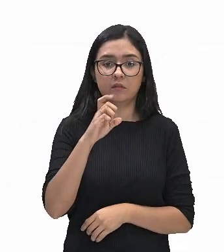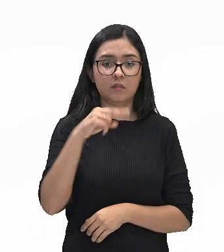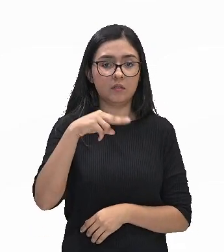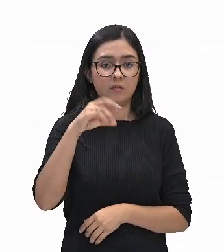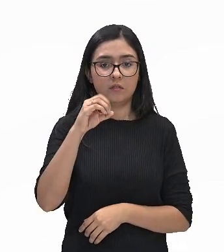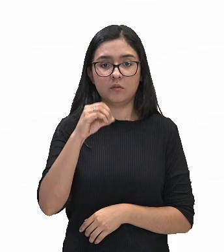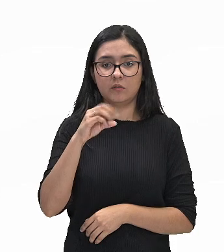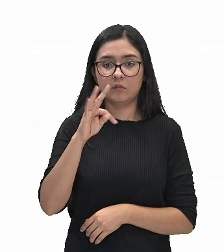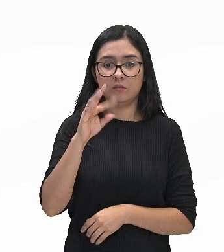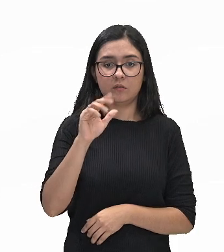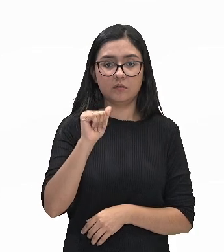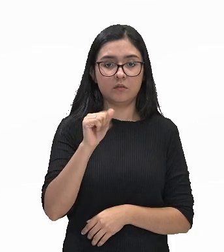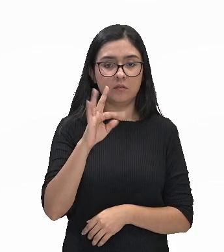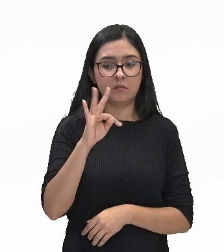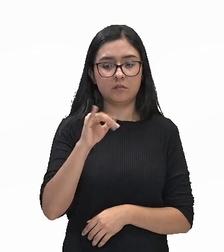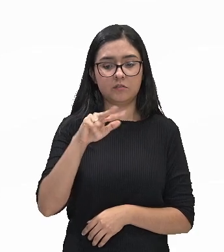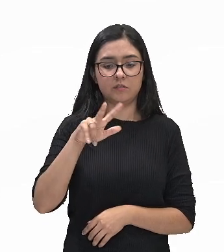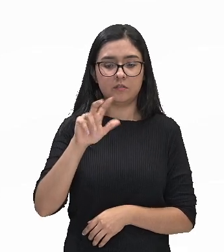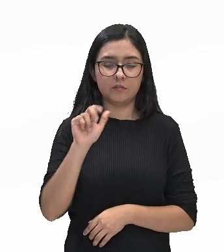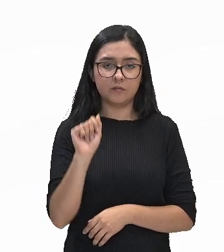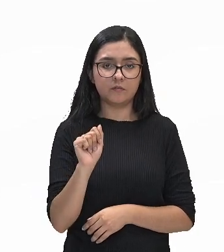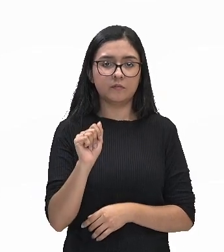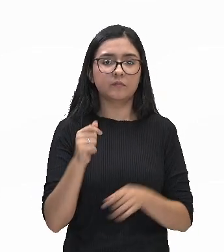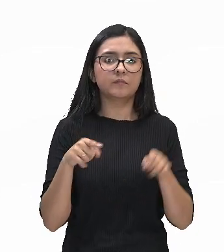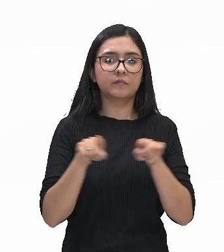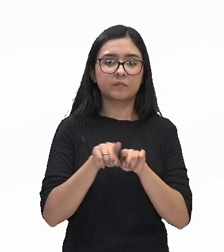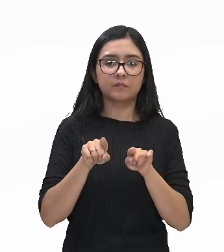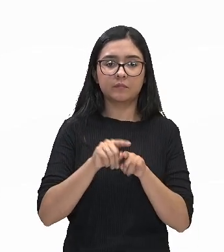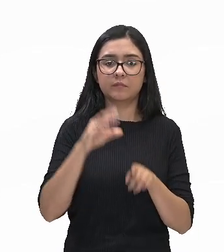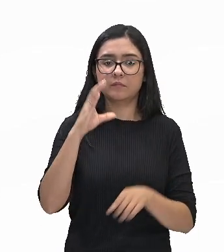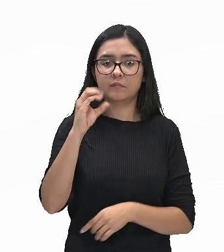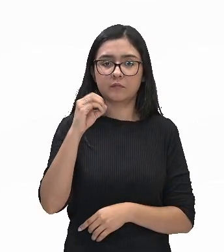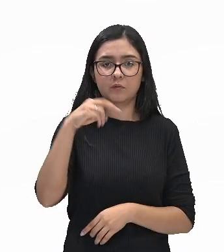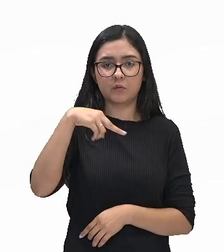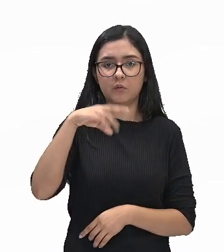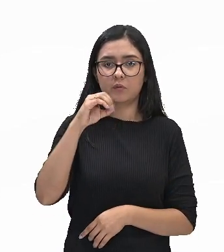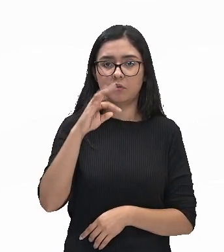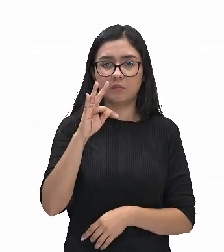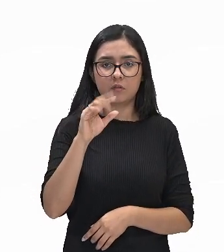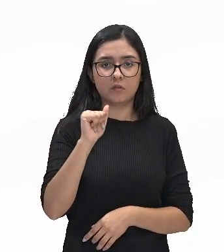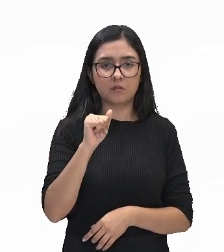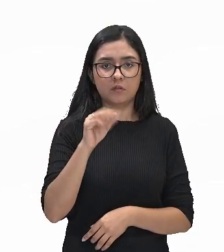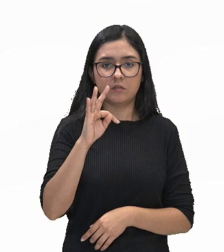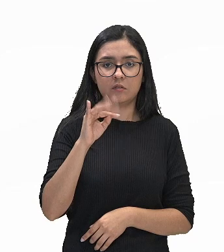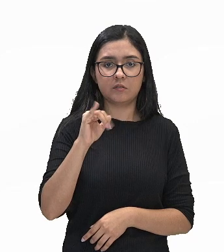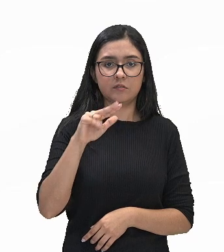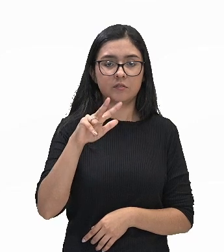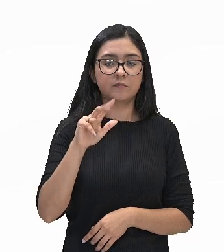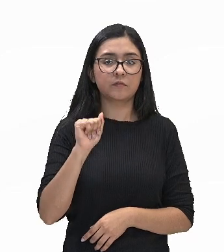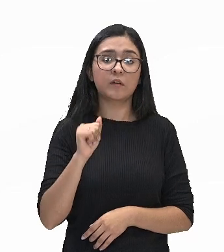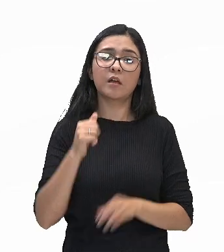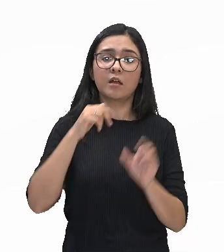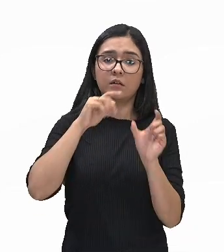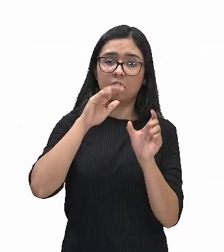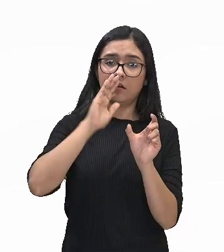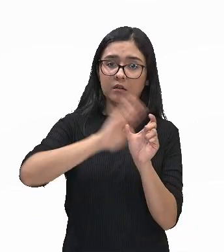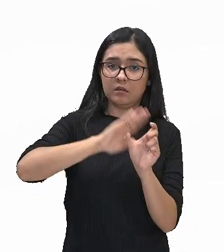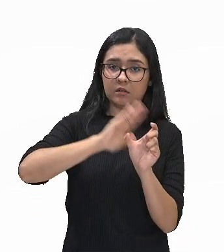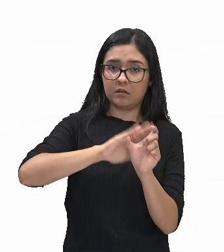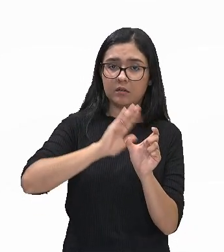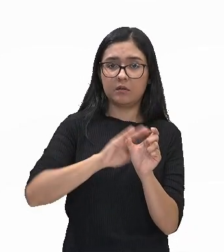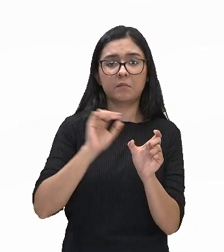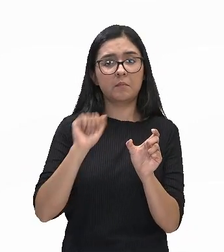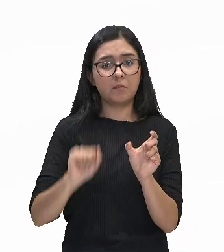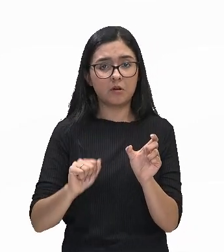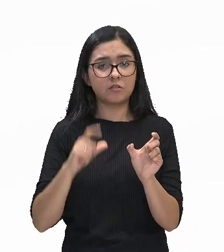dicionário, para você não esquecer. E a conotativa é aquela outra que você pode brincar com as palavras, né? Você pode dar